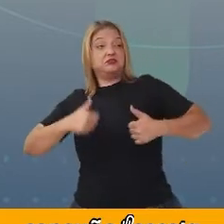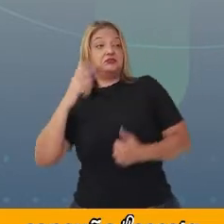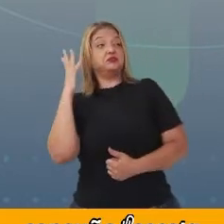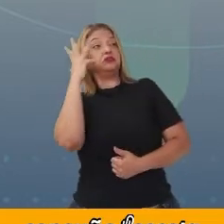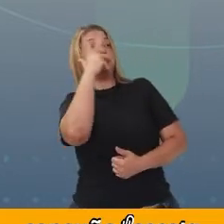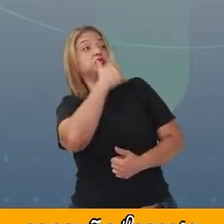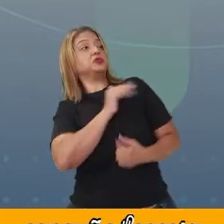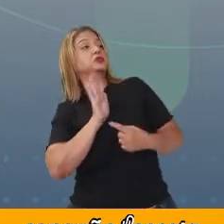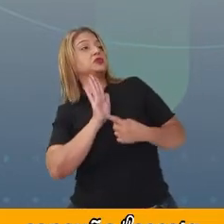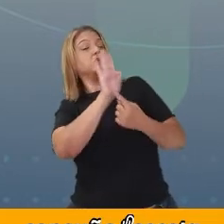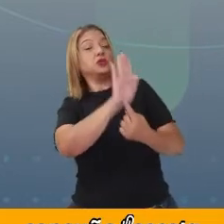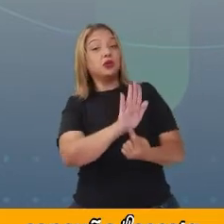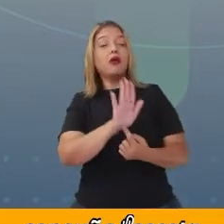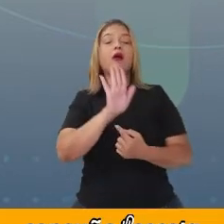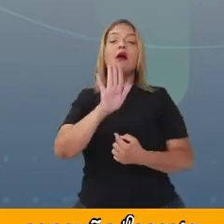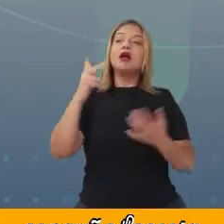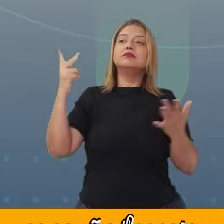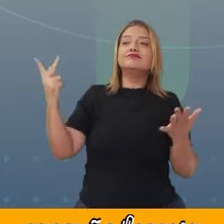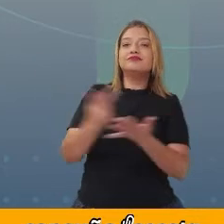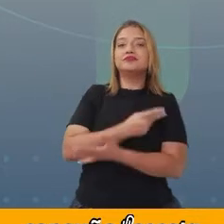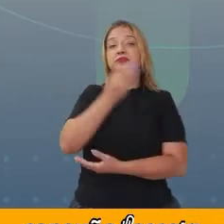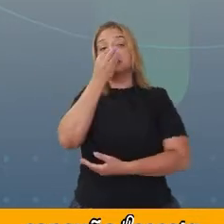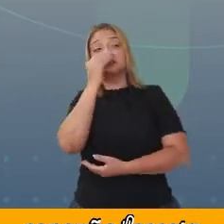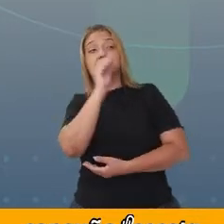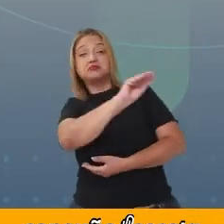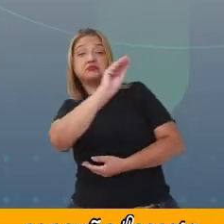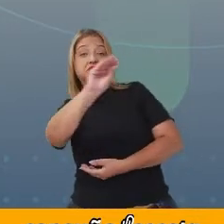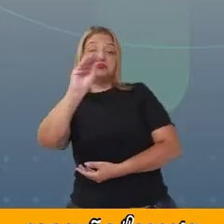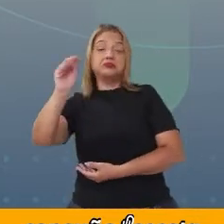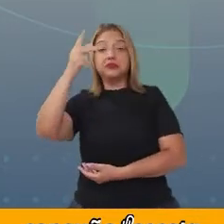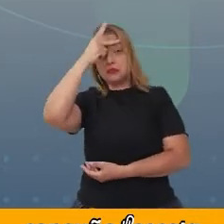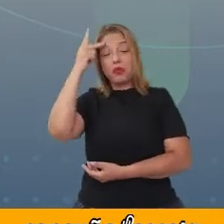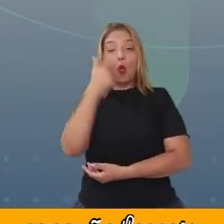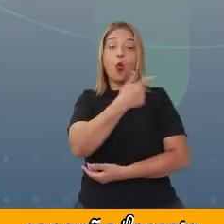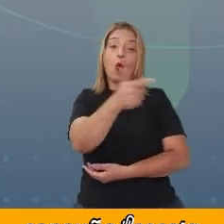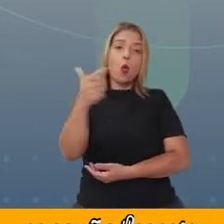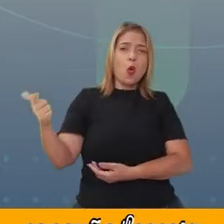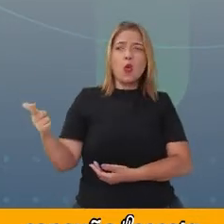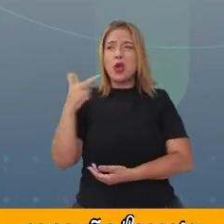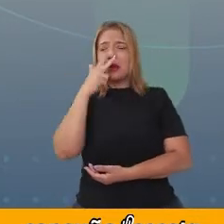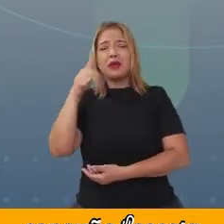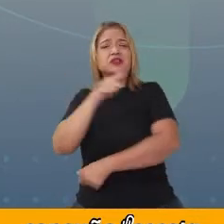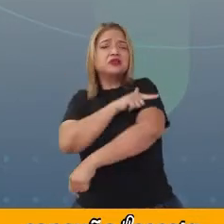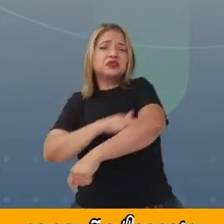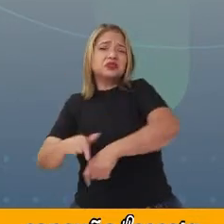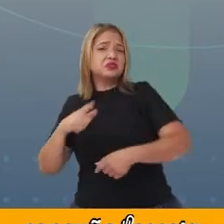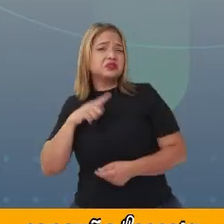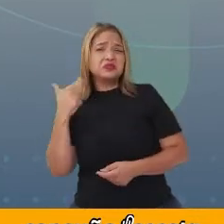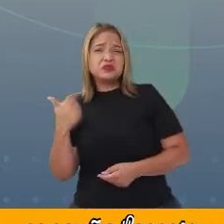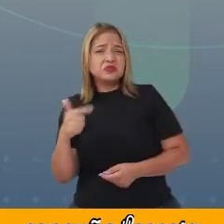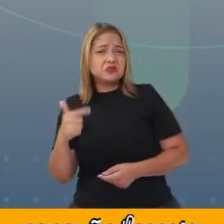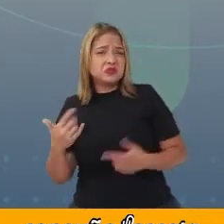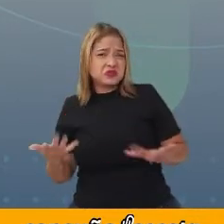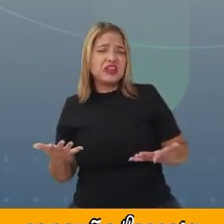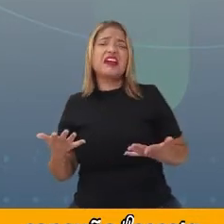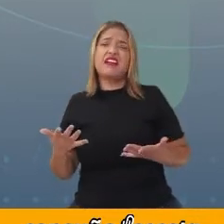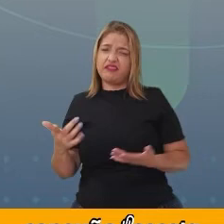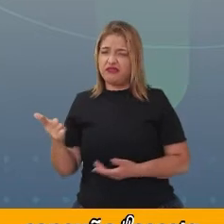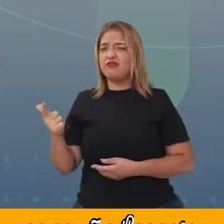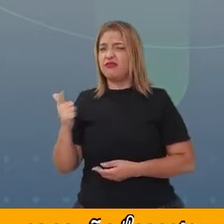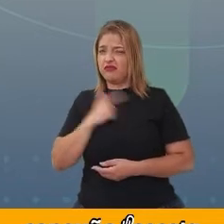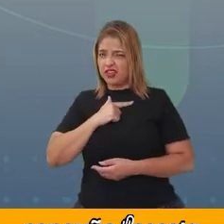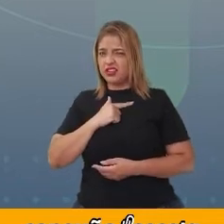e acabam, por vezes, desprezando outras pessoas, sendo deselegante por conta disso. Que coisa feia,